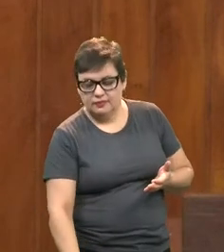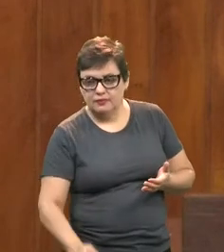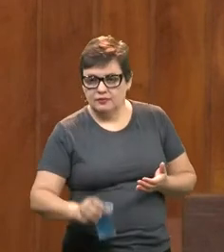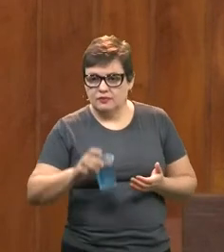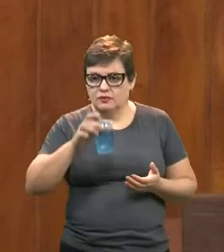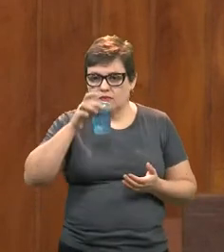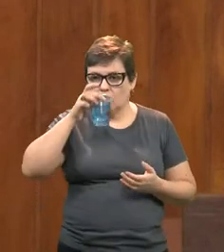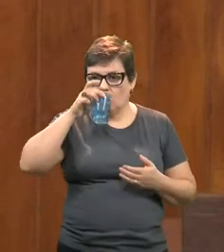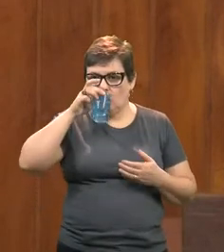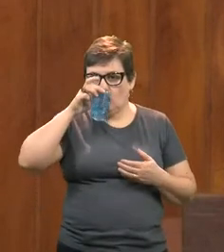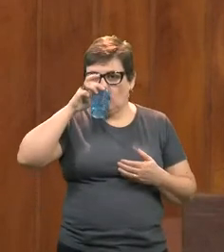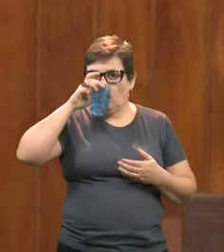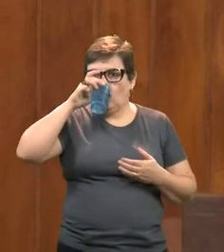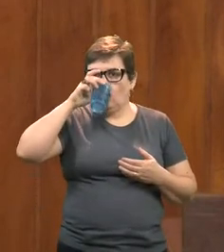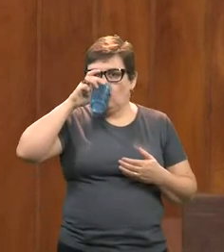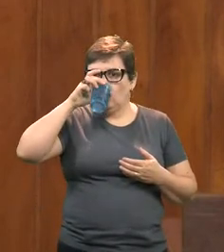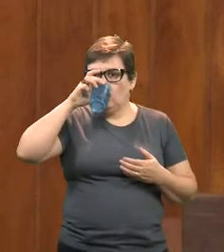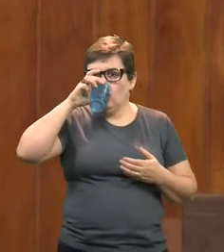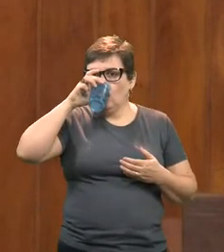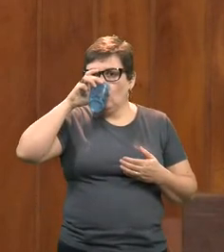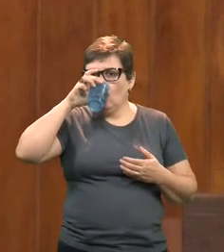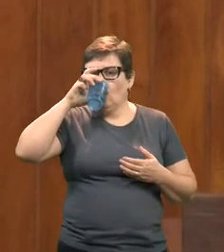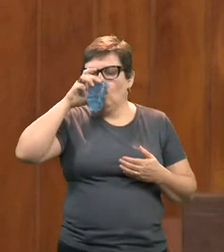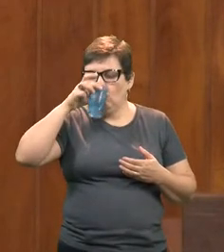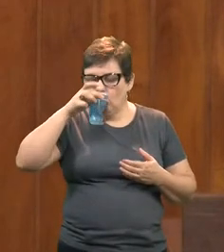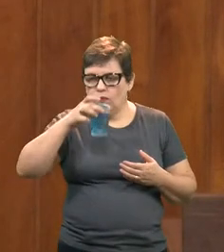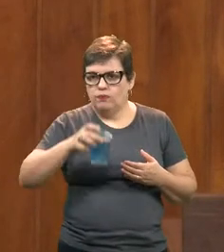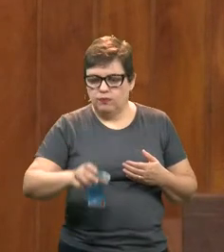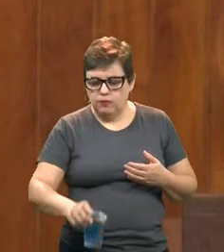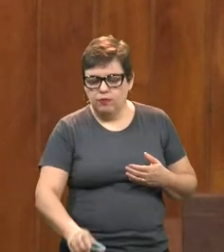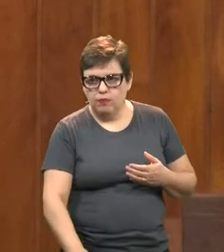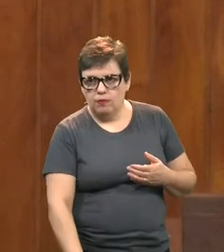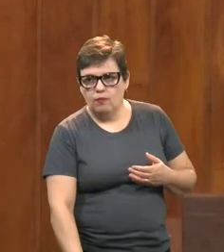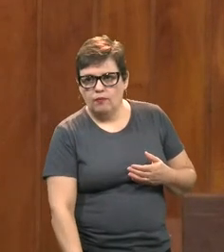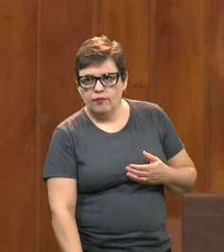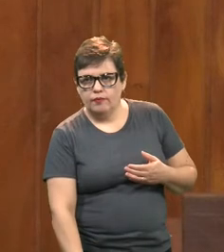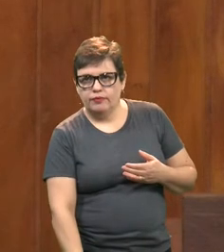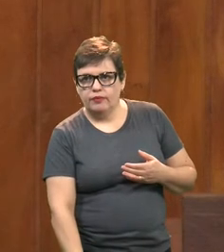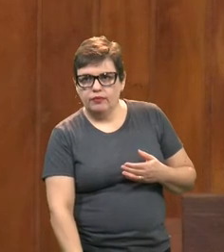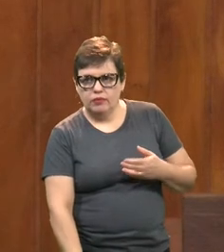E a minha área de estudo é justamente